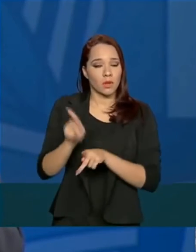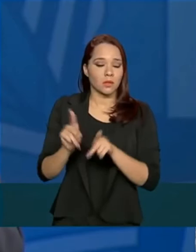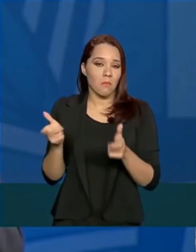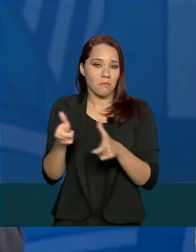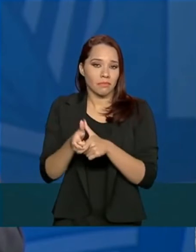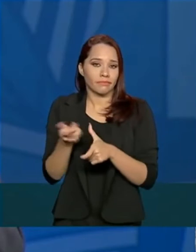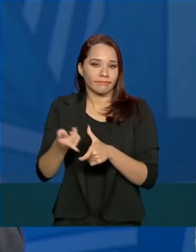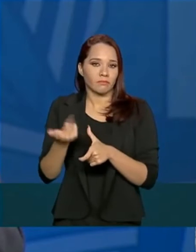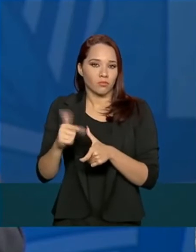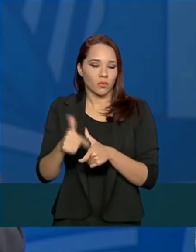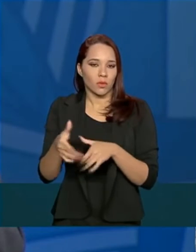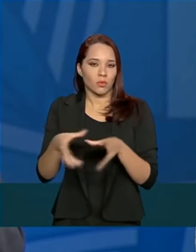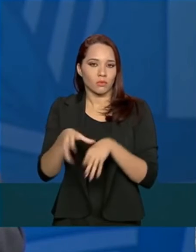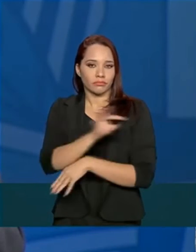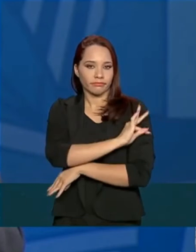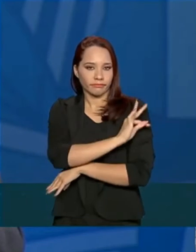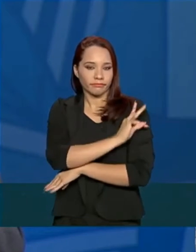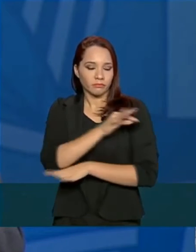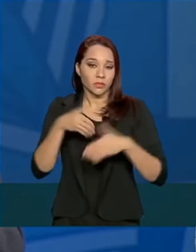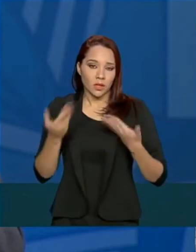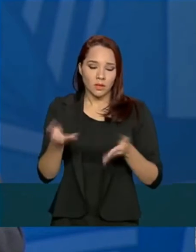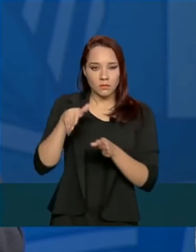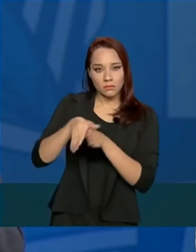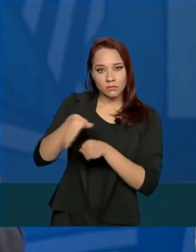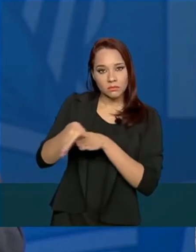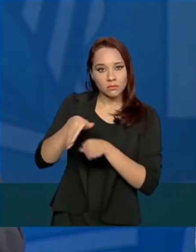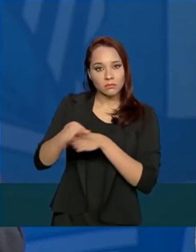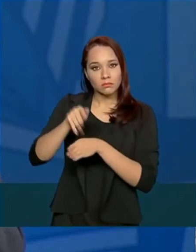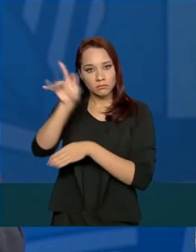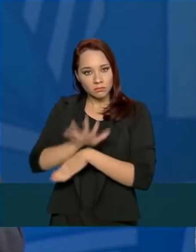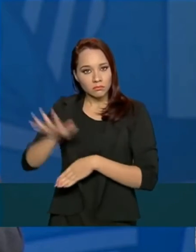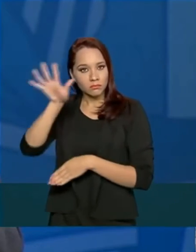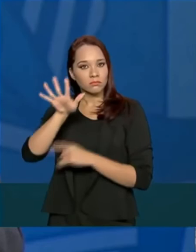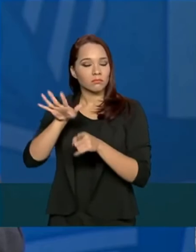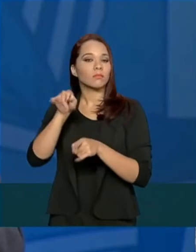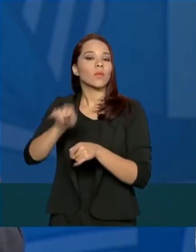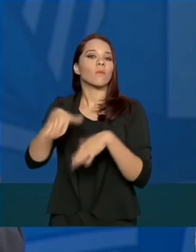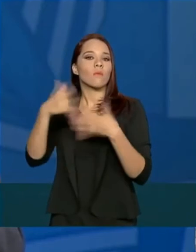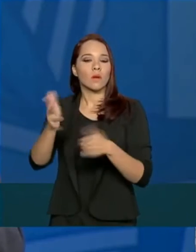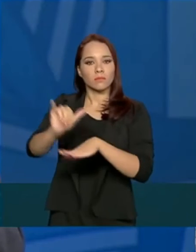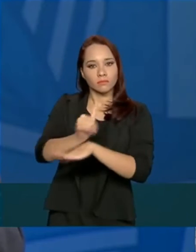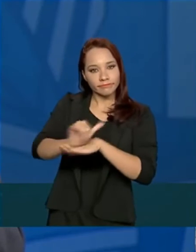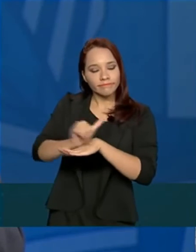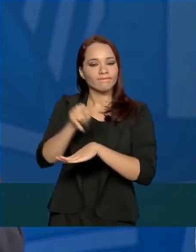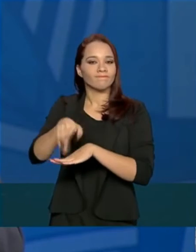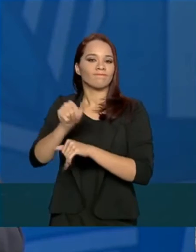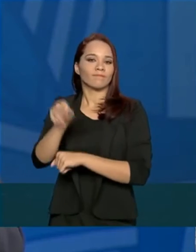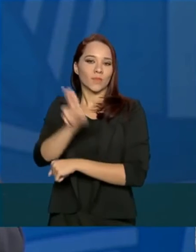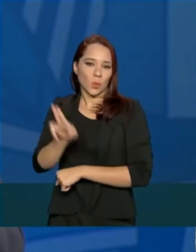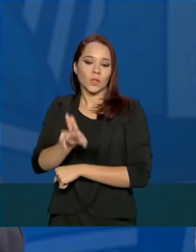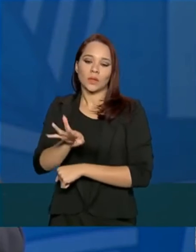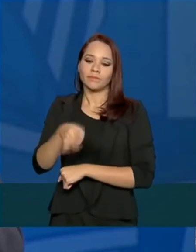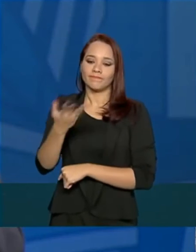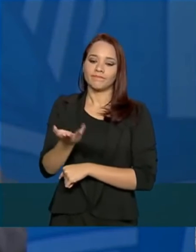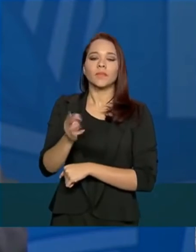município, então ele não dispõe de técnicos. Então nós estamos orientando de uma maneira geral que medidas ele pode usar, que são medidas que